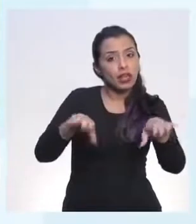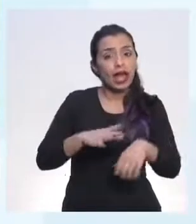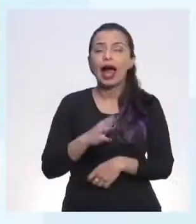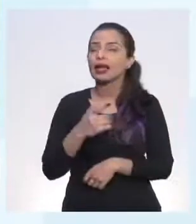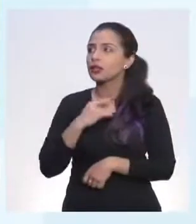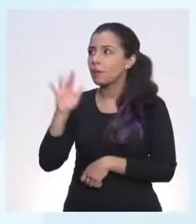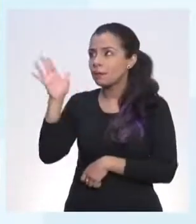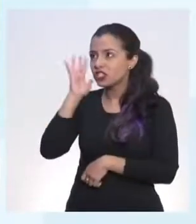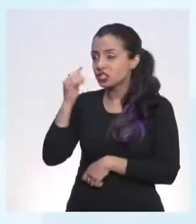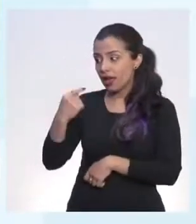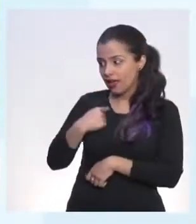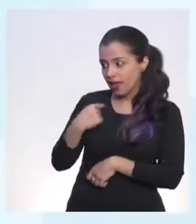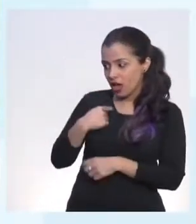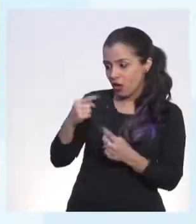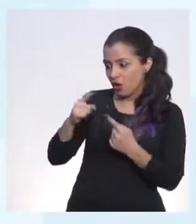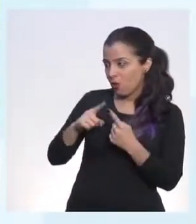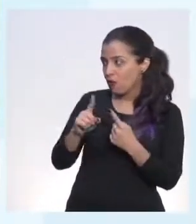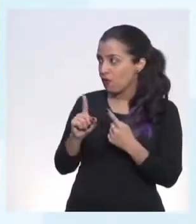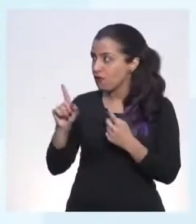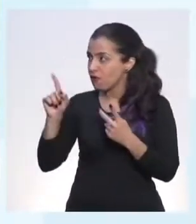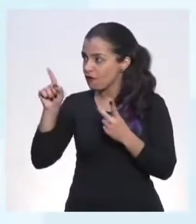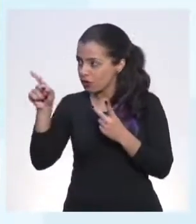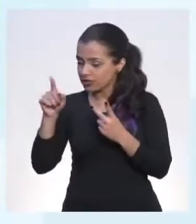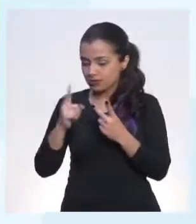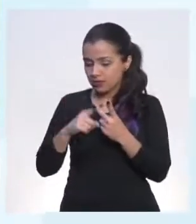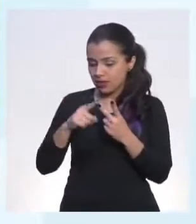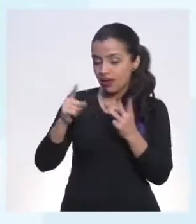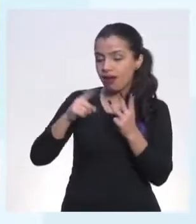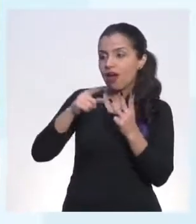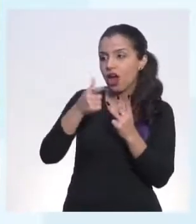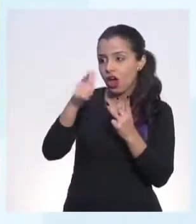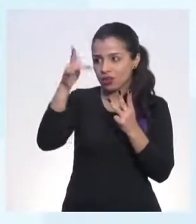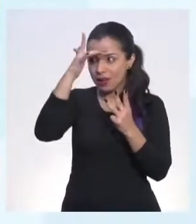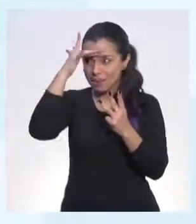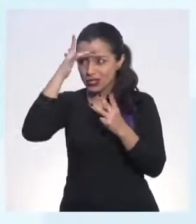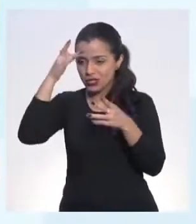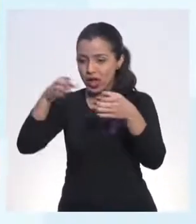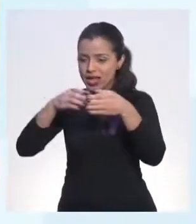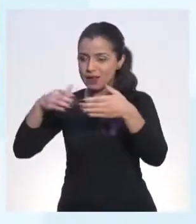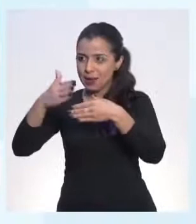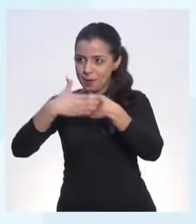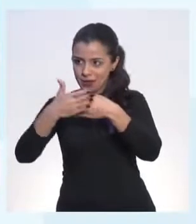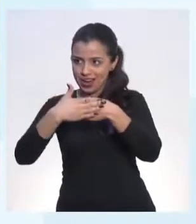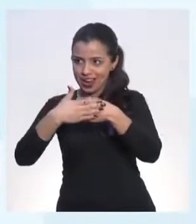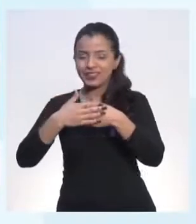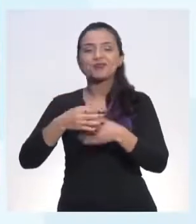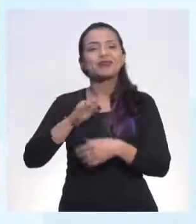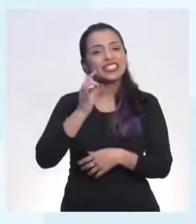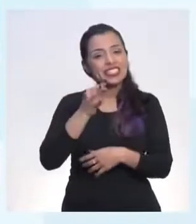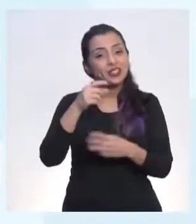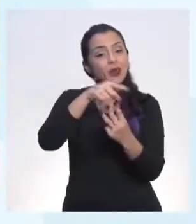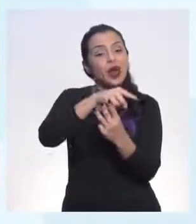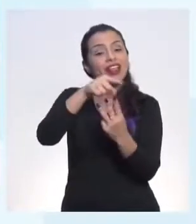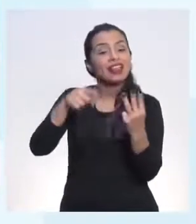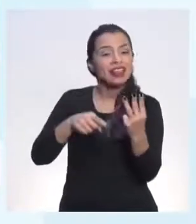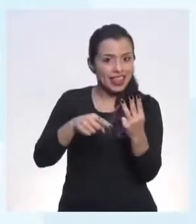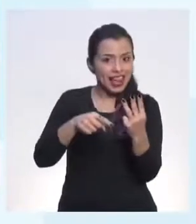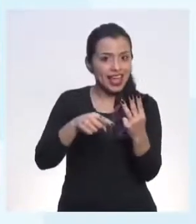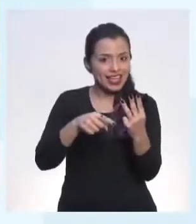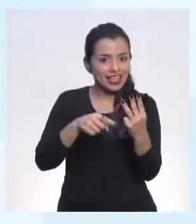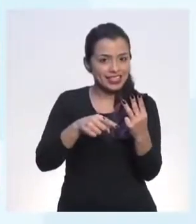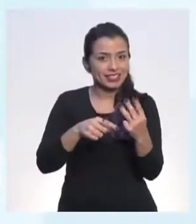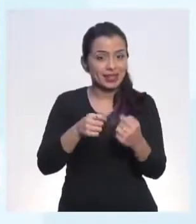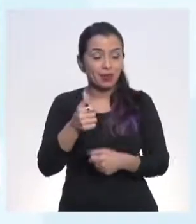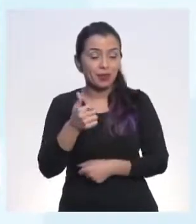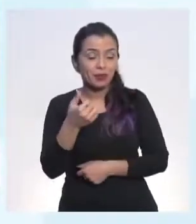você, como eles estão falando do oráculo retorno ali, pode é aparecer. eu, você e o oráculo. Isso aí. Fechou. Então eu quero que vocês dividam em 3. 3